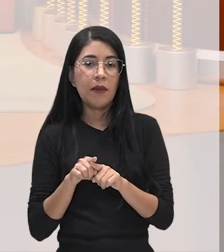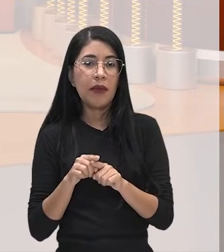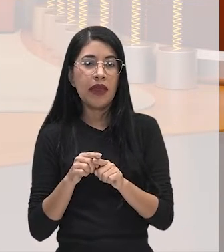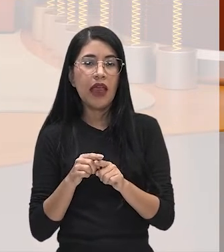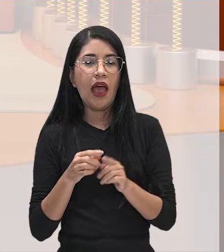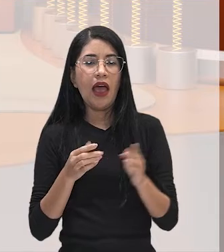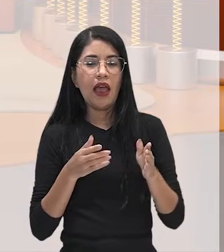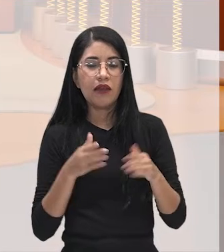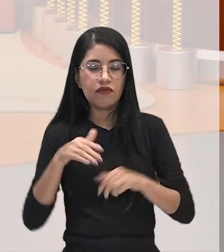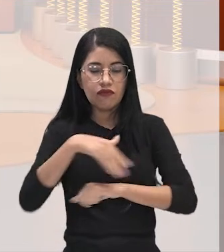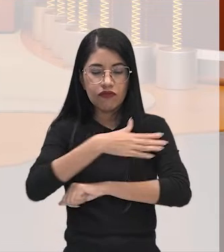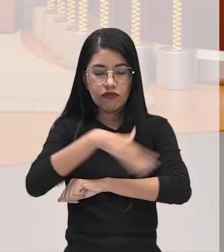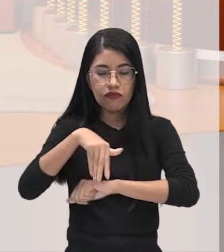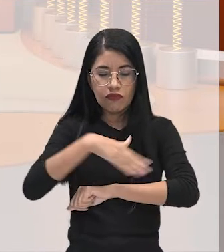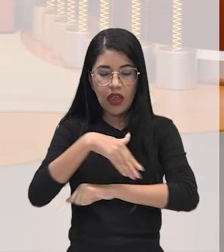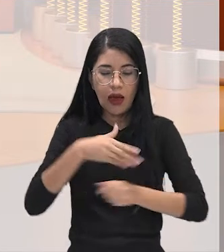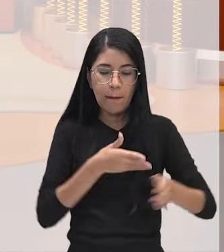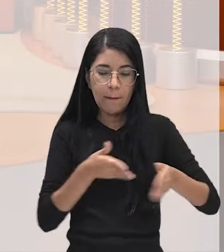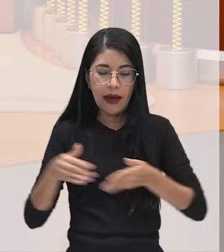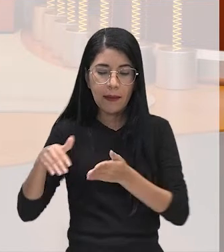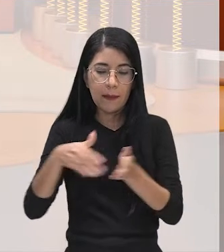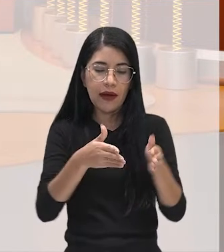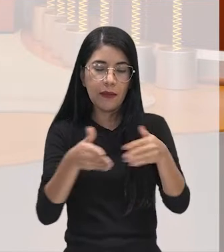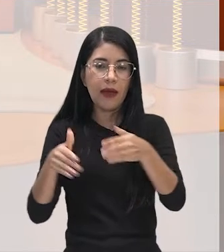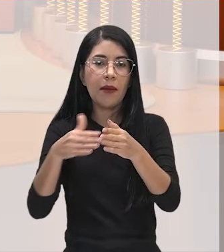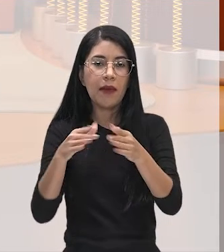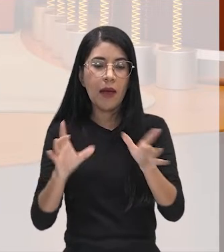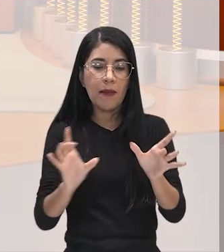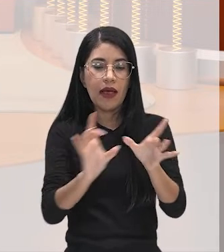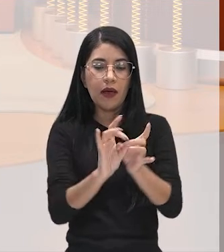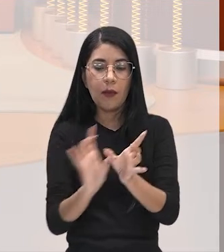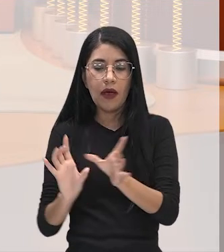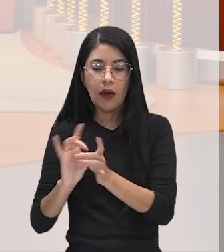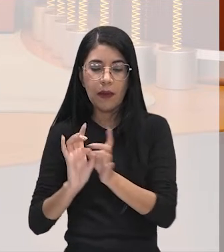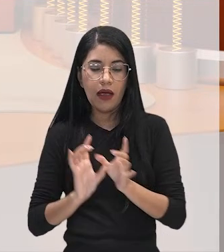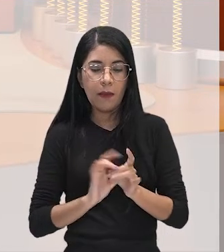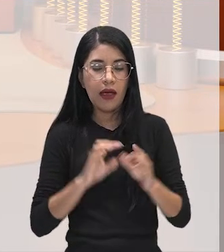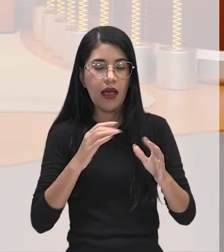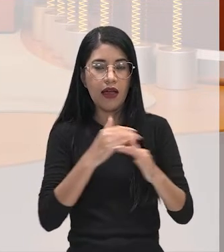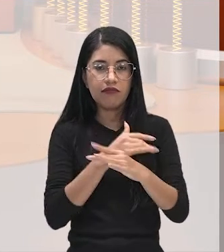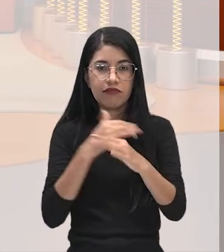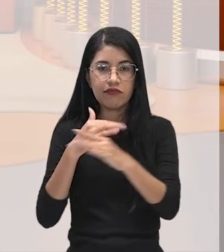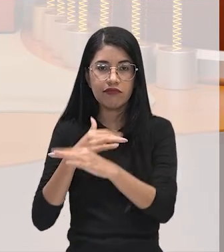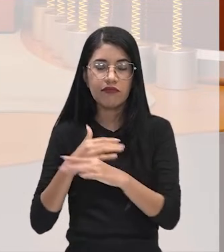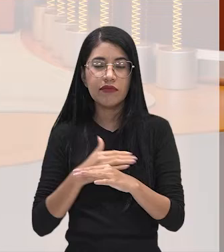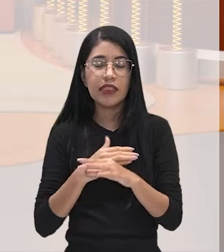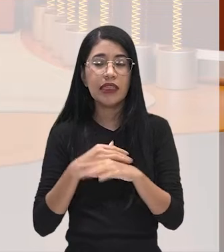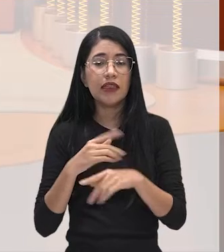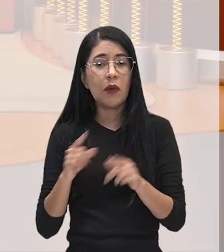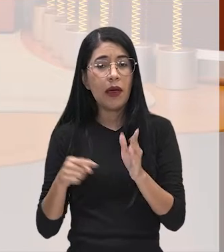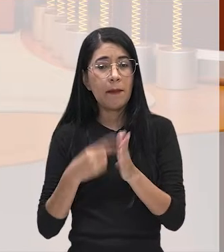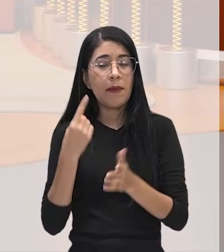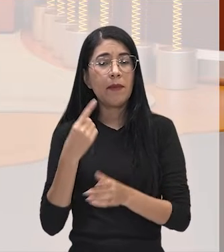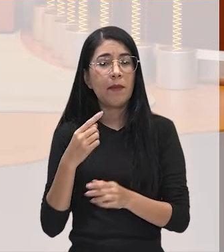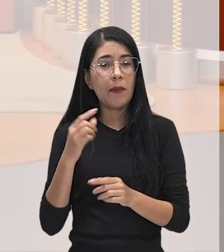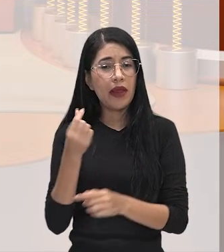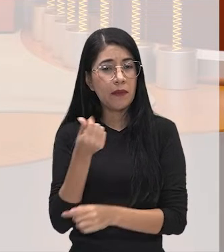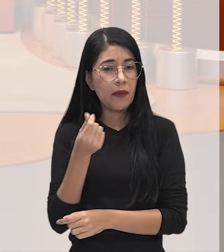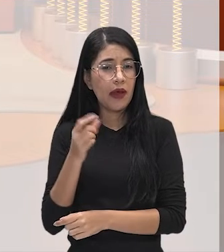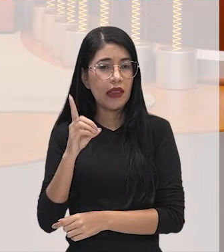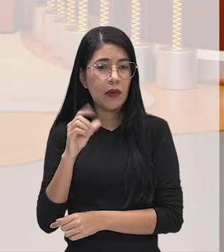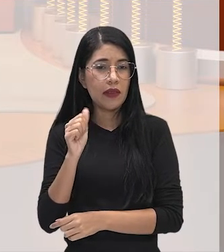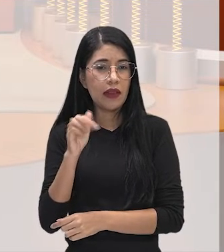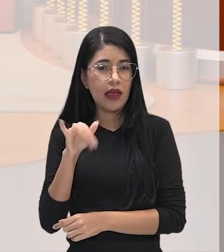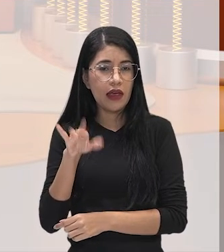ligando essas satrapias, tá? Não te esquece, o nome dárico é a primeira moeda, então, aí ligada ao Império